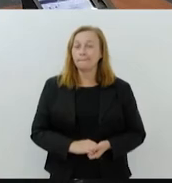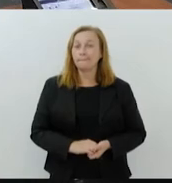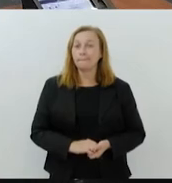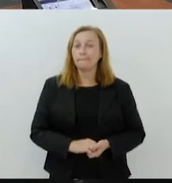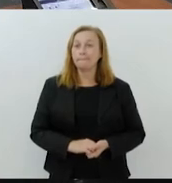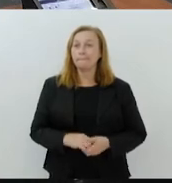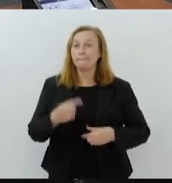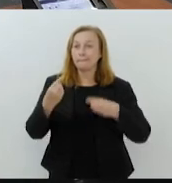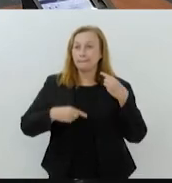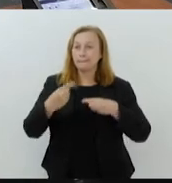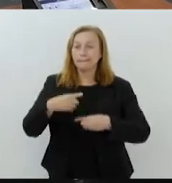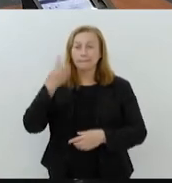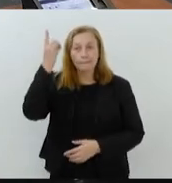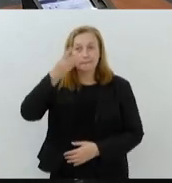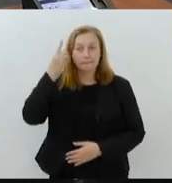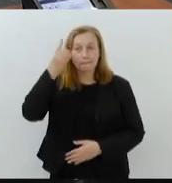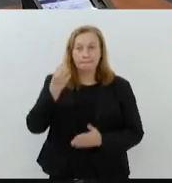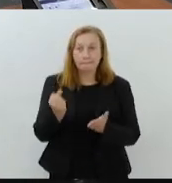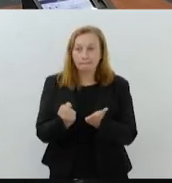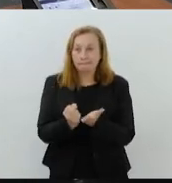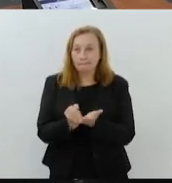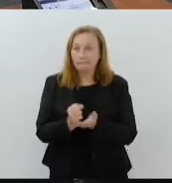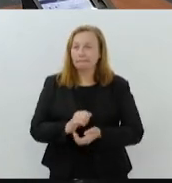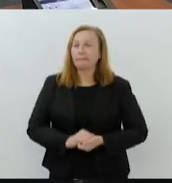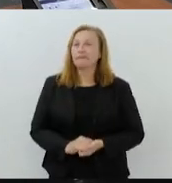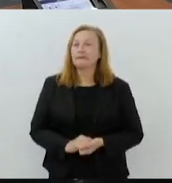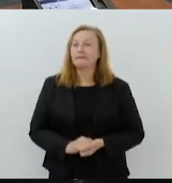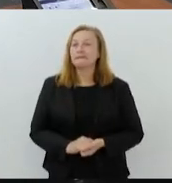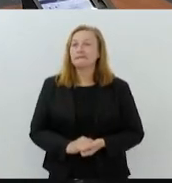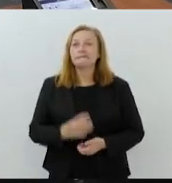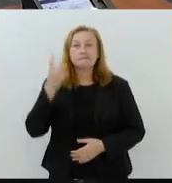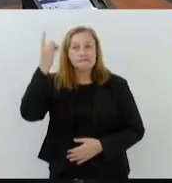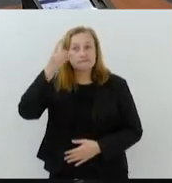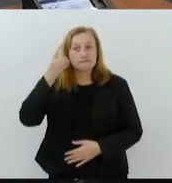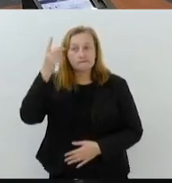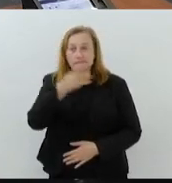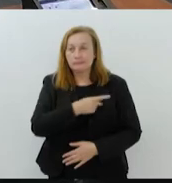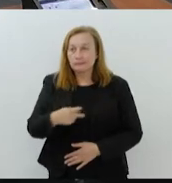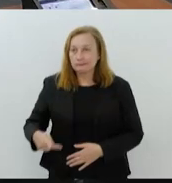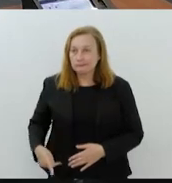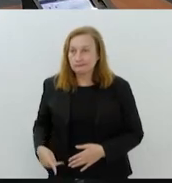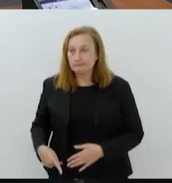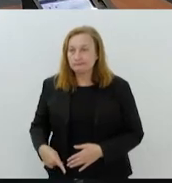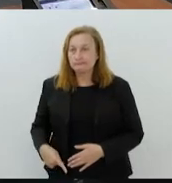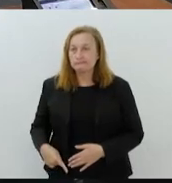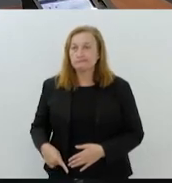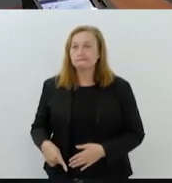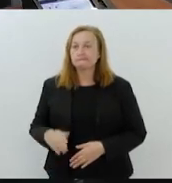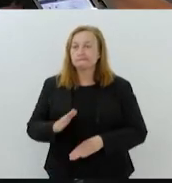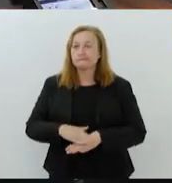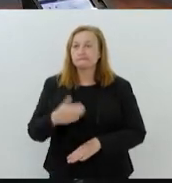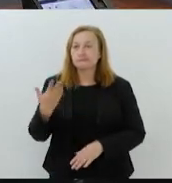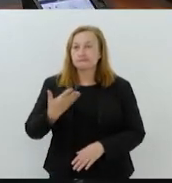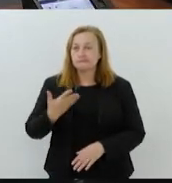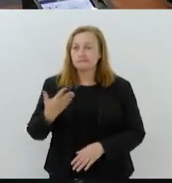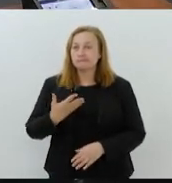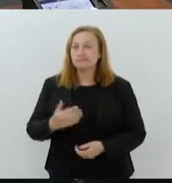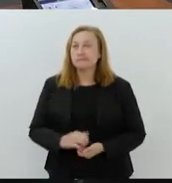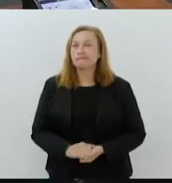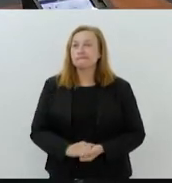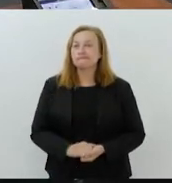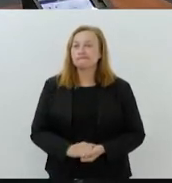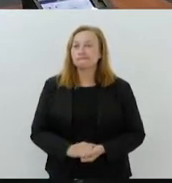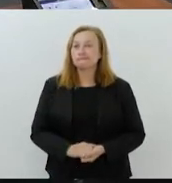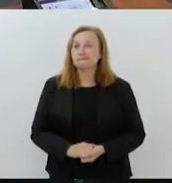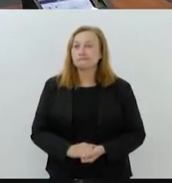Para discutir, deputado Samuel Malafaia. Deputada presidente e demais colegas,